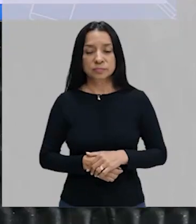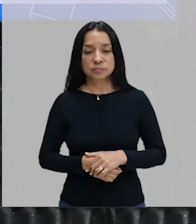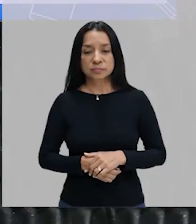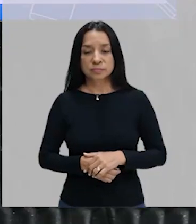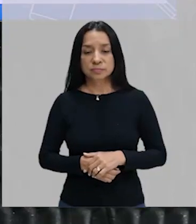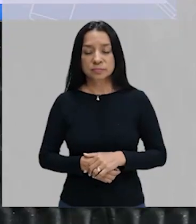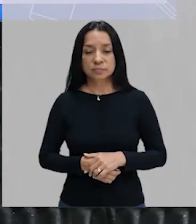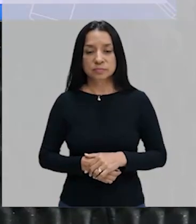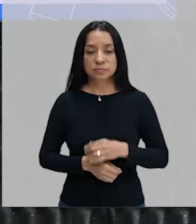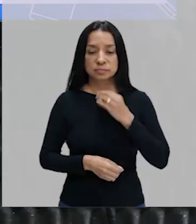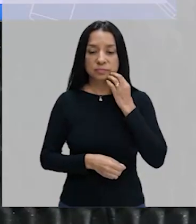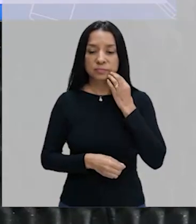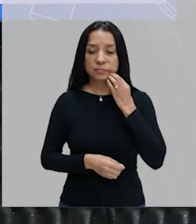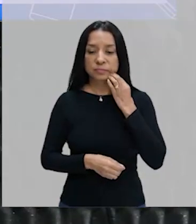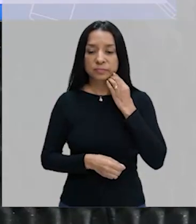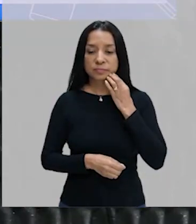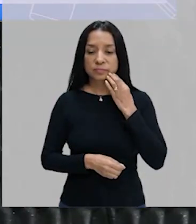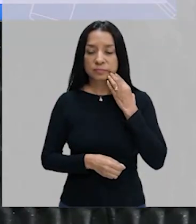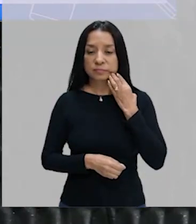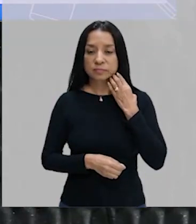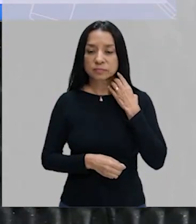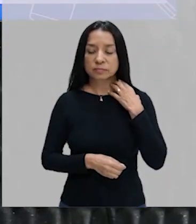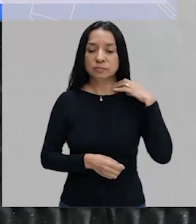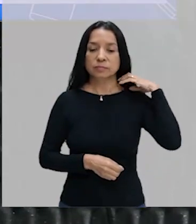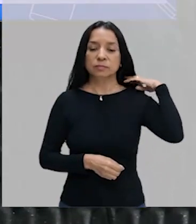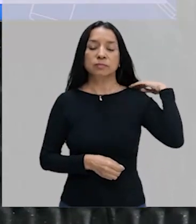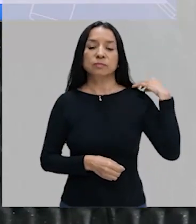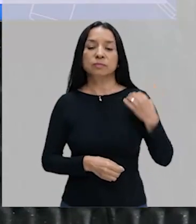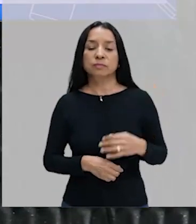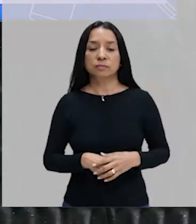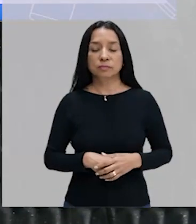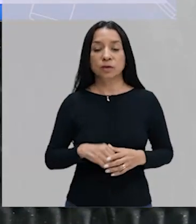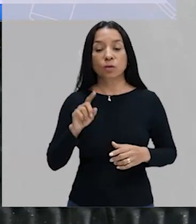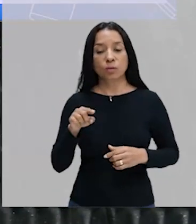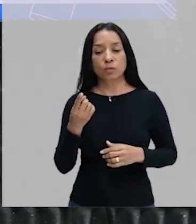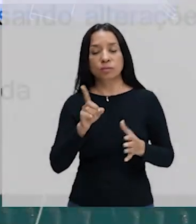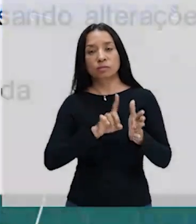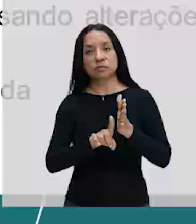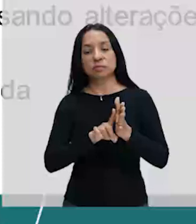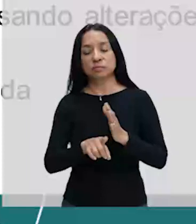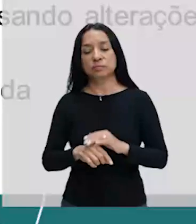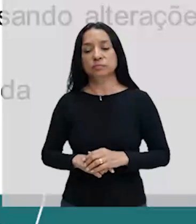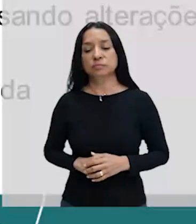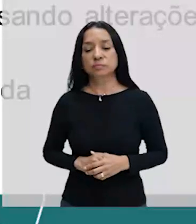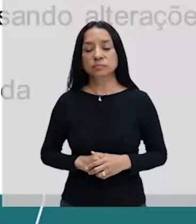Segundo os paleontólogos, geólogos, tá? Próxima questão.